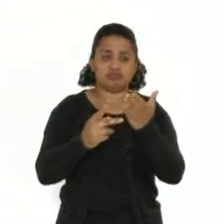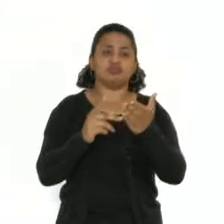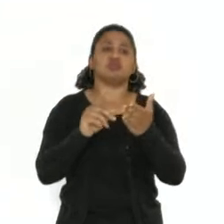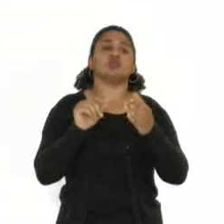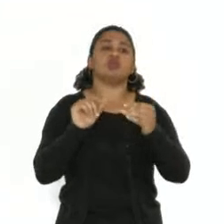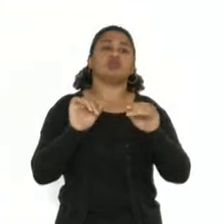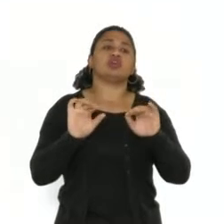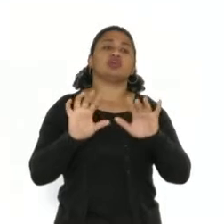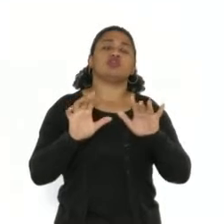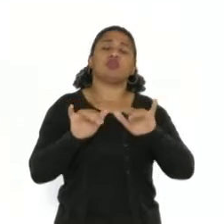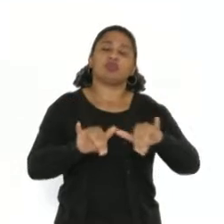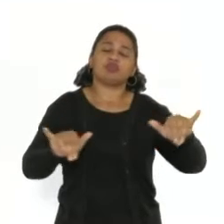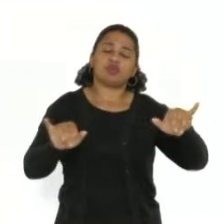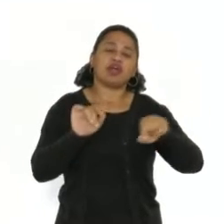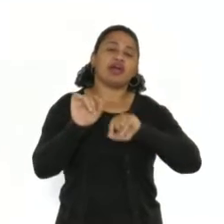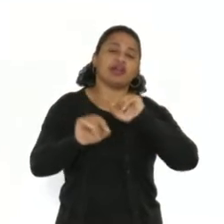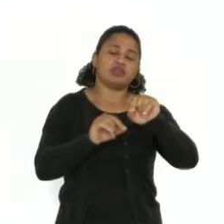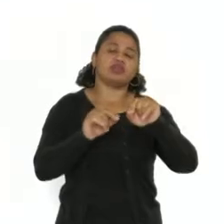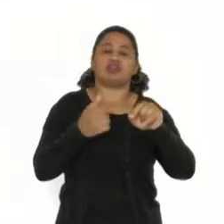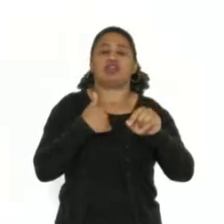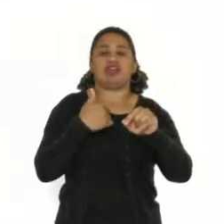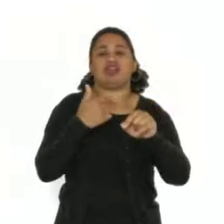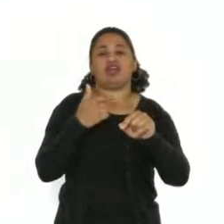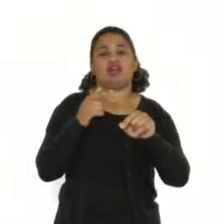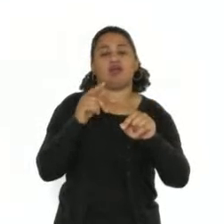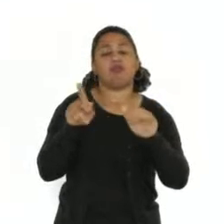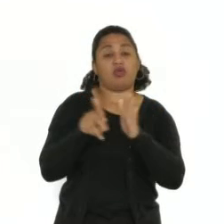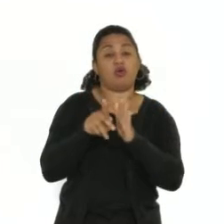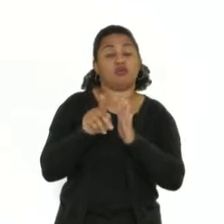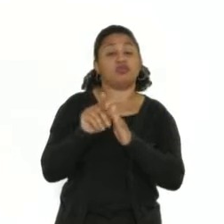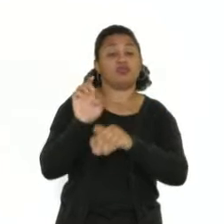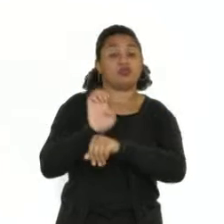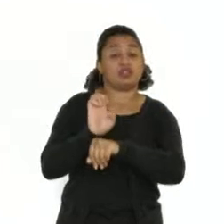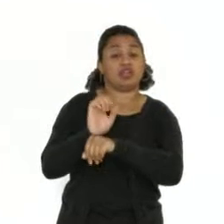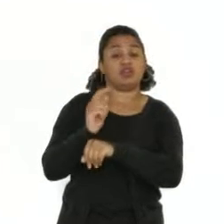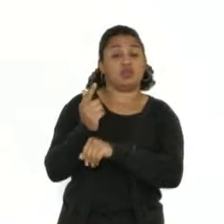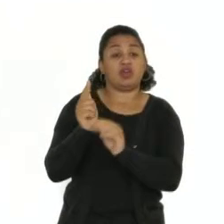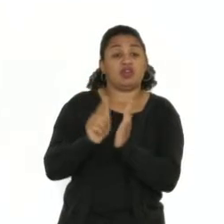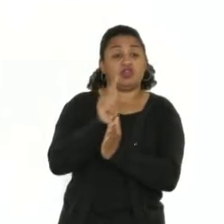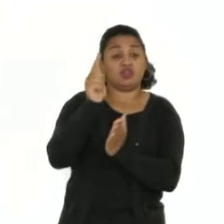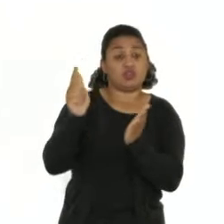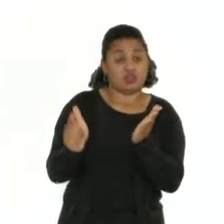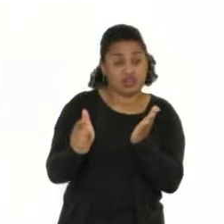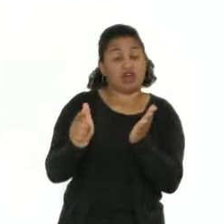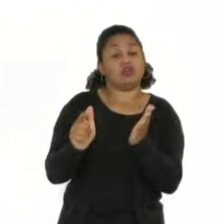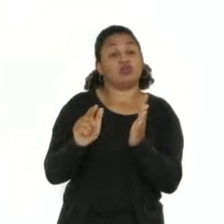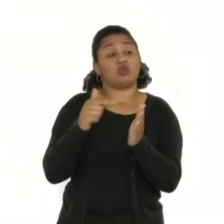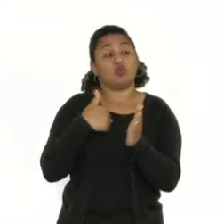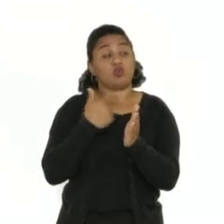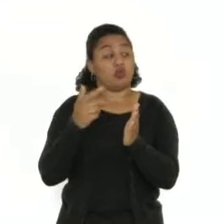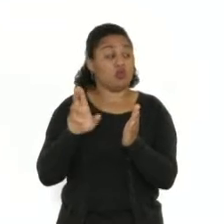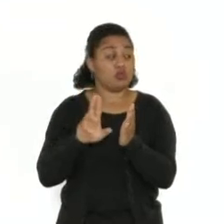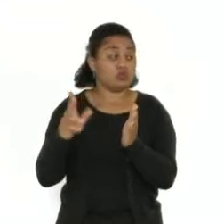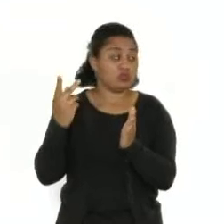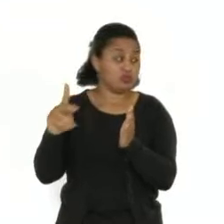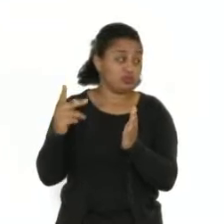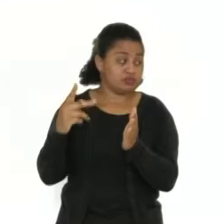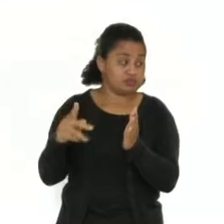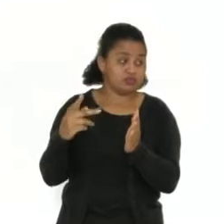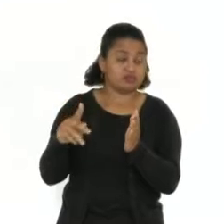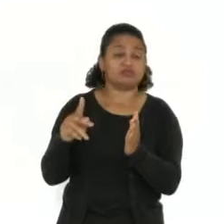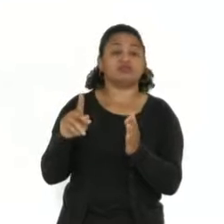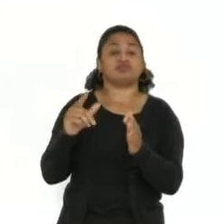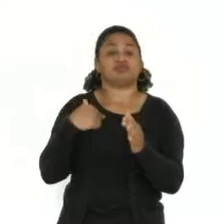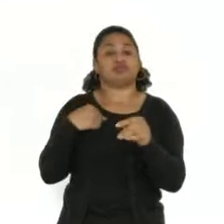no Anuário, né, Histórico e Geográfico do Estado de Goiás, sob um nome falso, um pseudônimo. Também eu